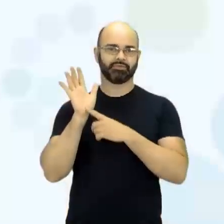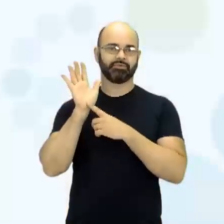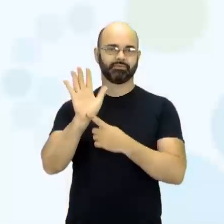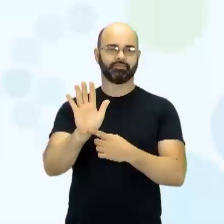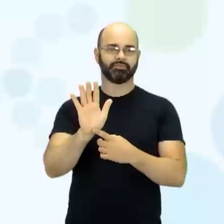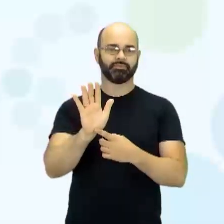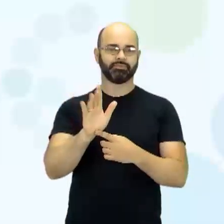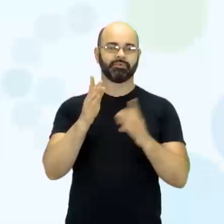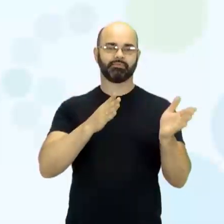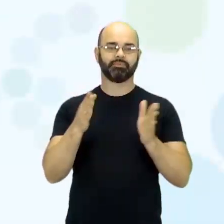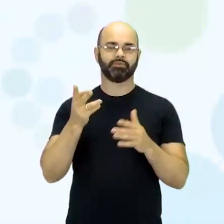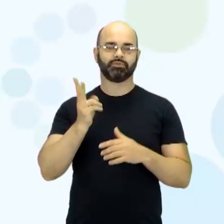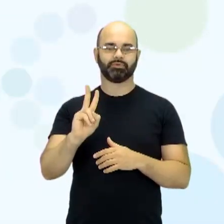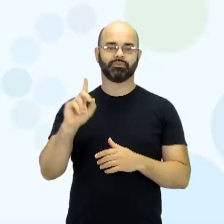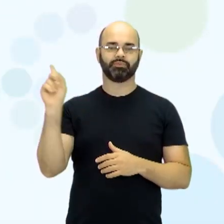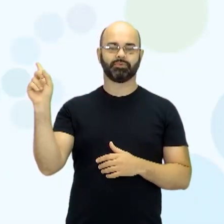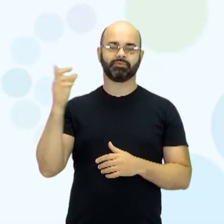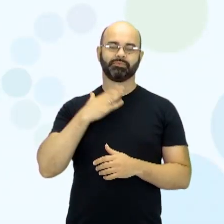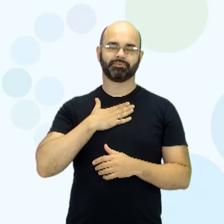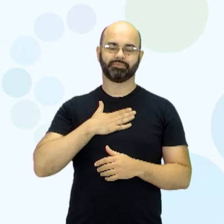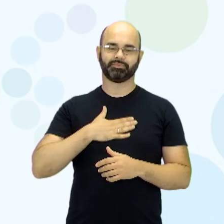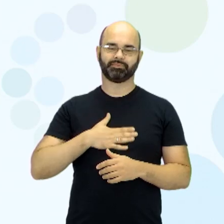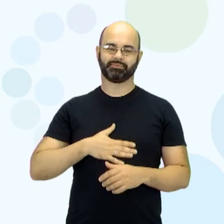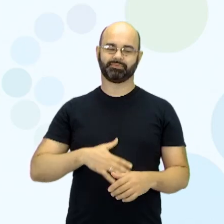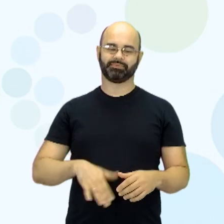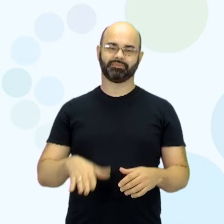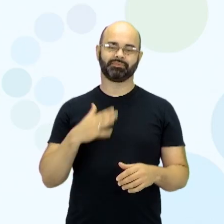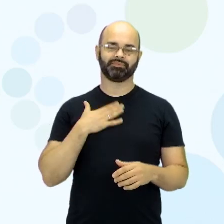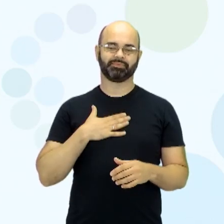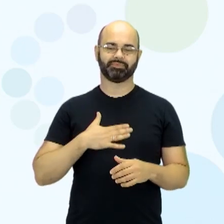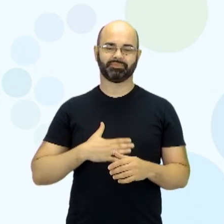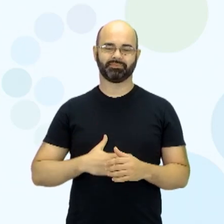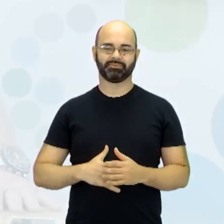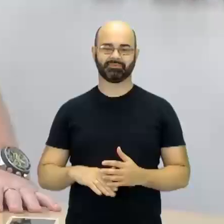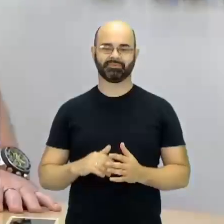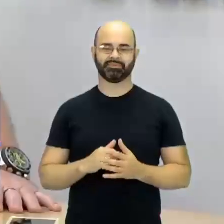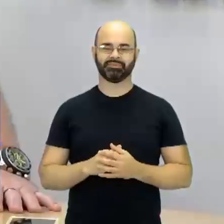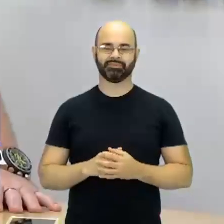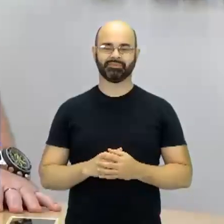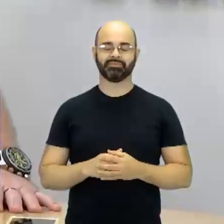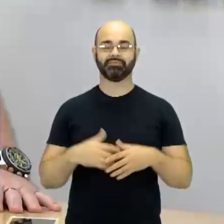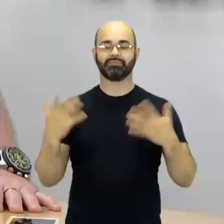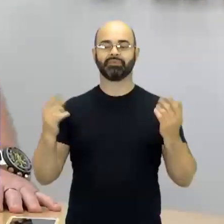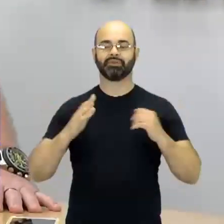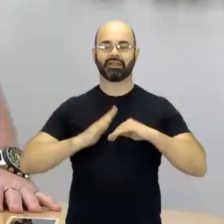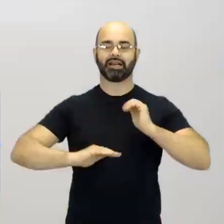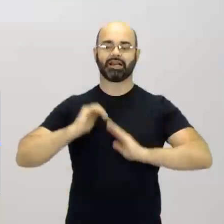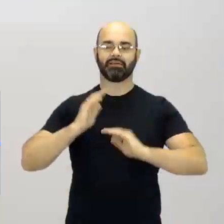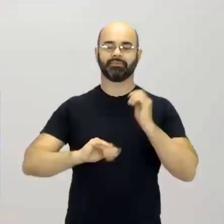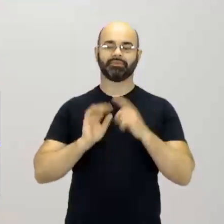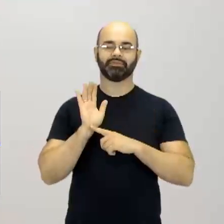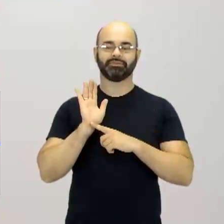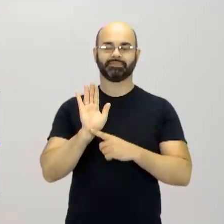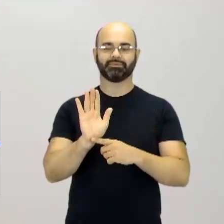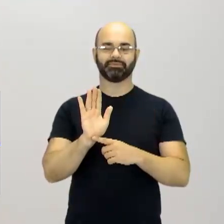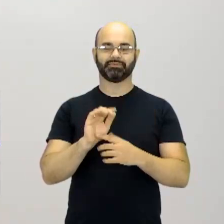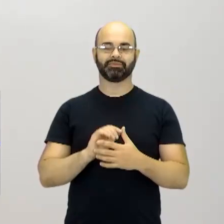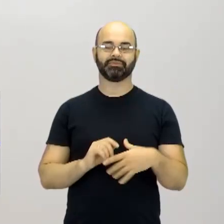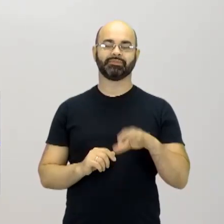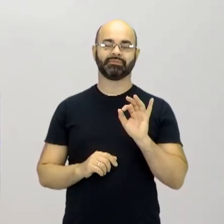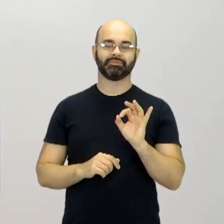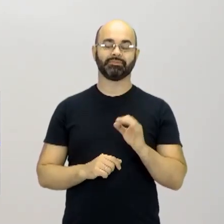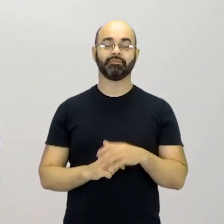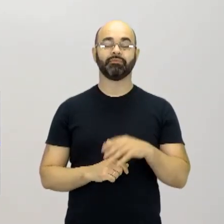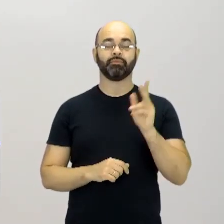novo aí, mais suavemente. É isso aí, ó, tá vendo? E agora o Magno vai falar as habilidades aí. Bom, mas antes eu queria falar que o professor